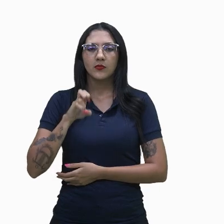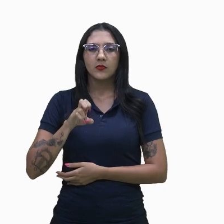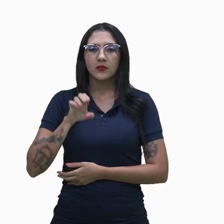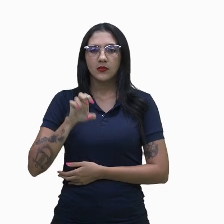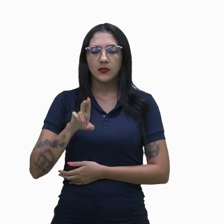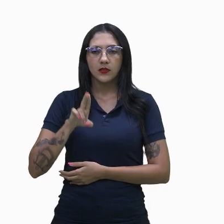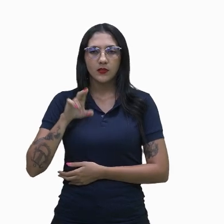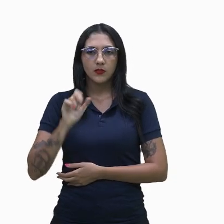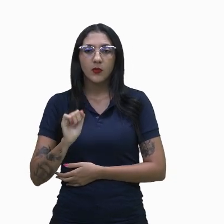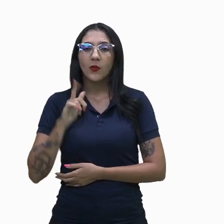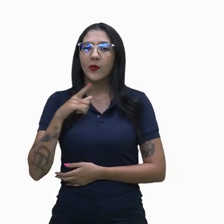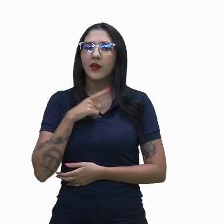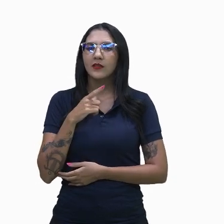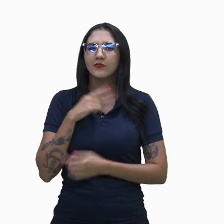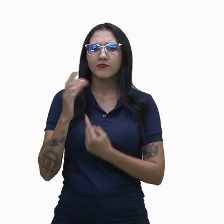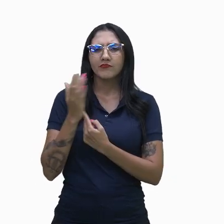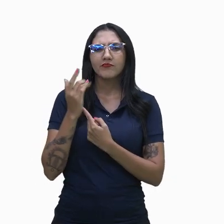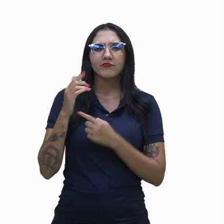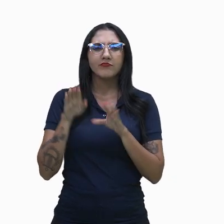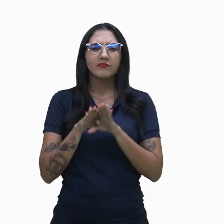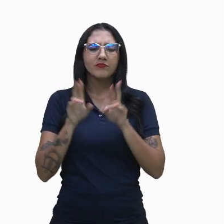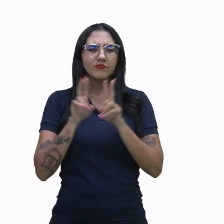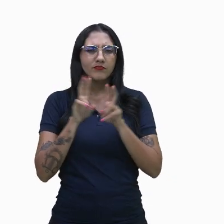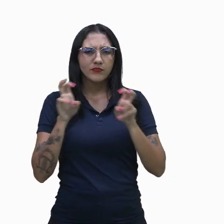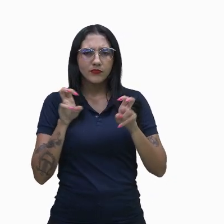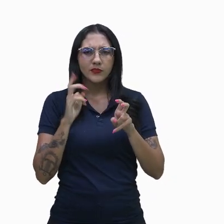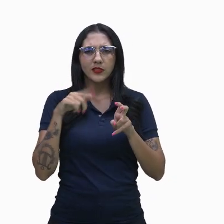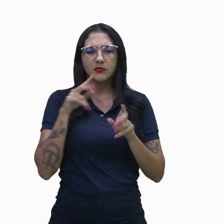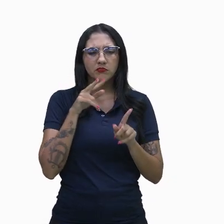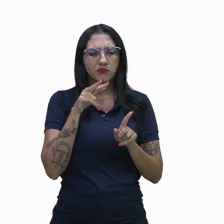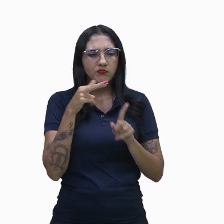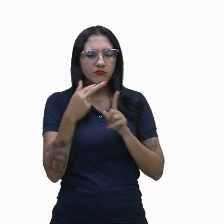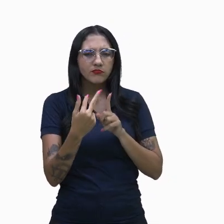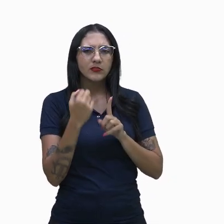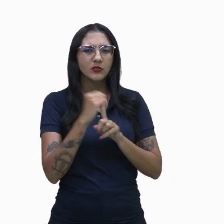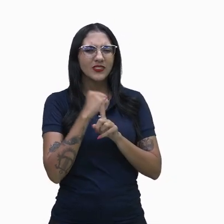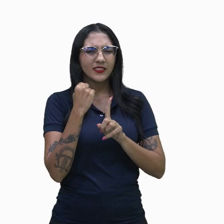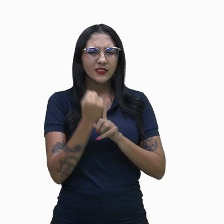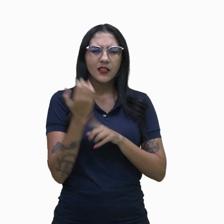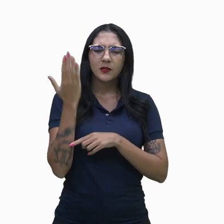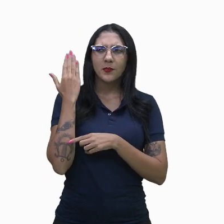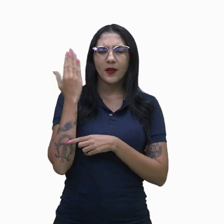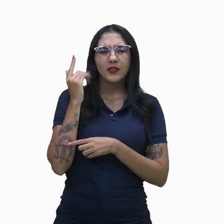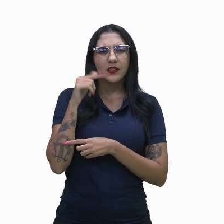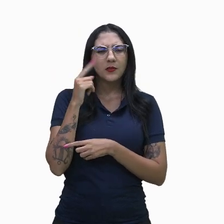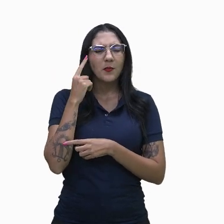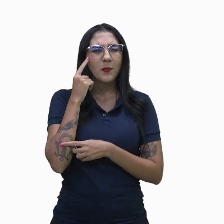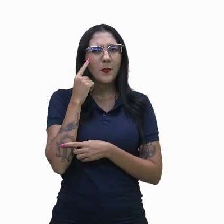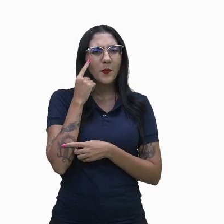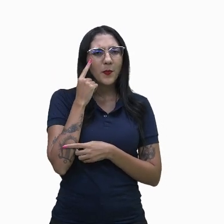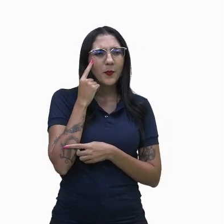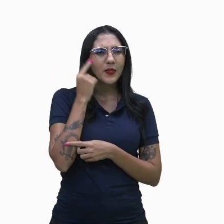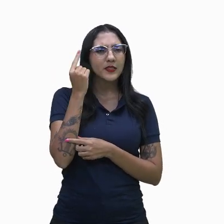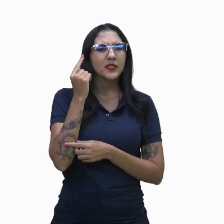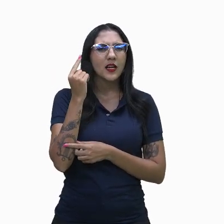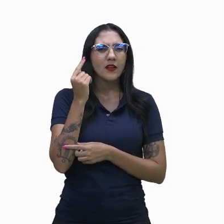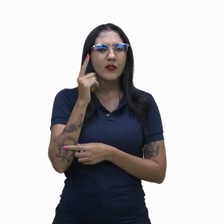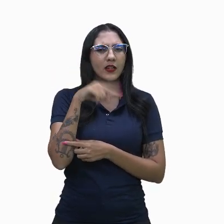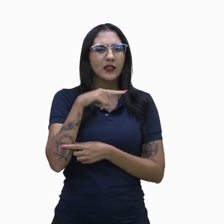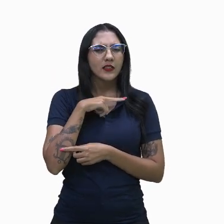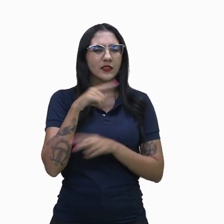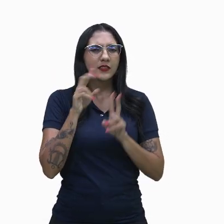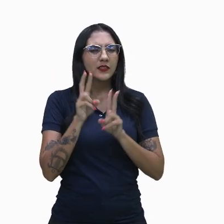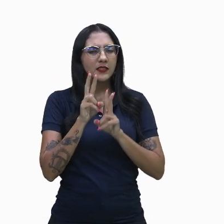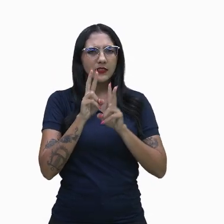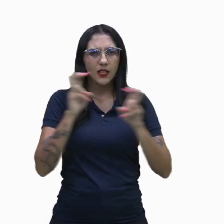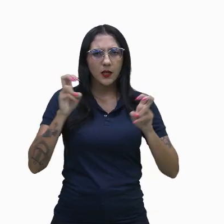trabalhava muito com a questão da educação, né? Olhando para a sociedade da sua época, ele já dizia que a partir dessa questão